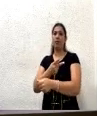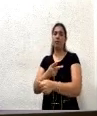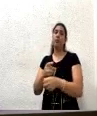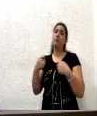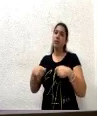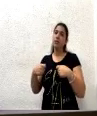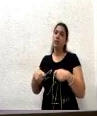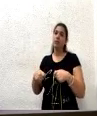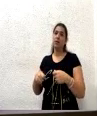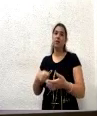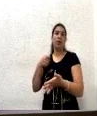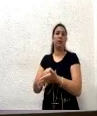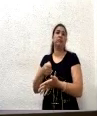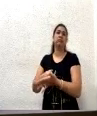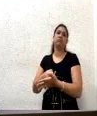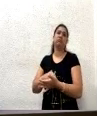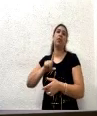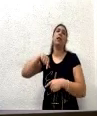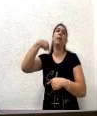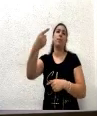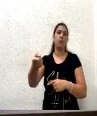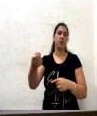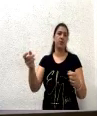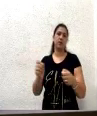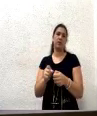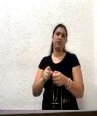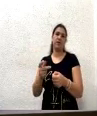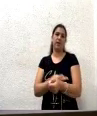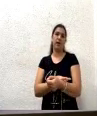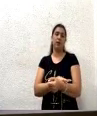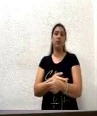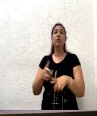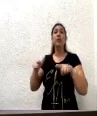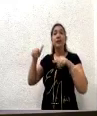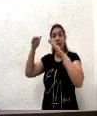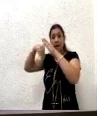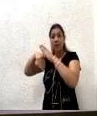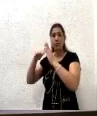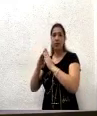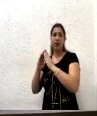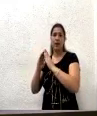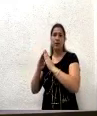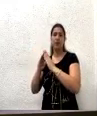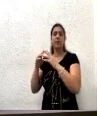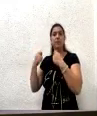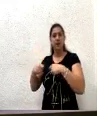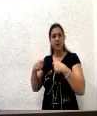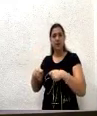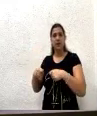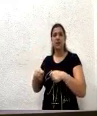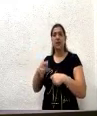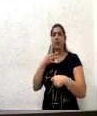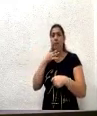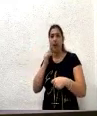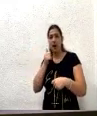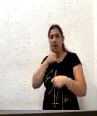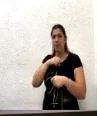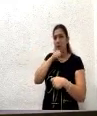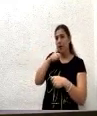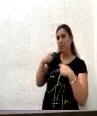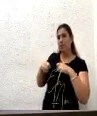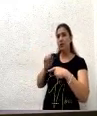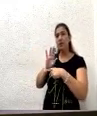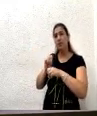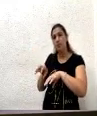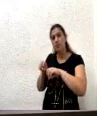adianta cobrar do poder público se você dentro da sua casa você não faz o seu trabalho. Você não adianta você cobrar do professor se dentro de casa você não cumpre o seu.